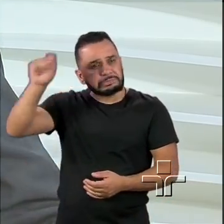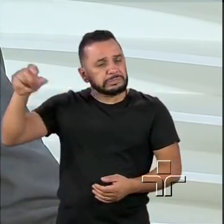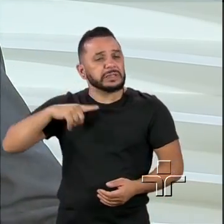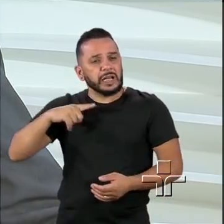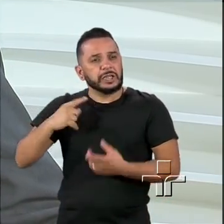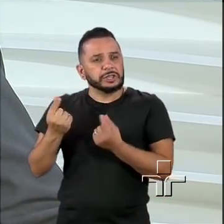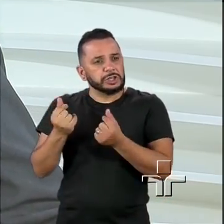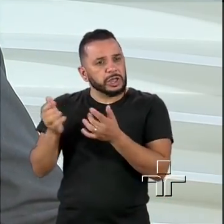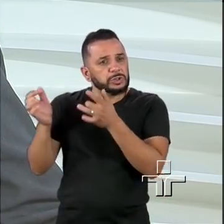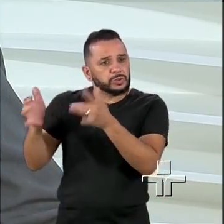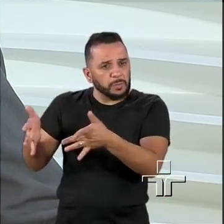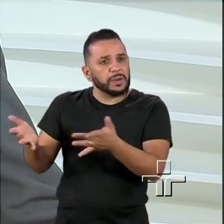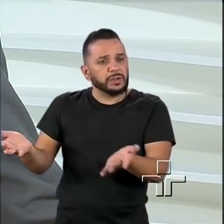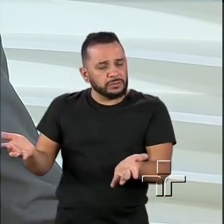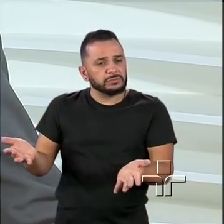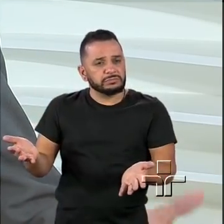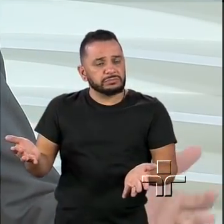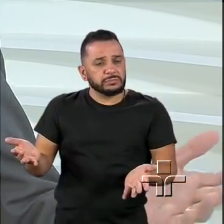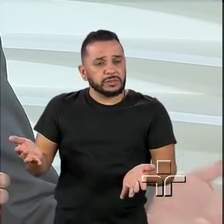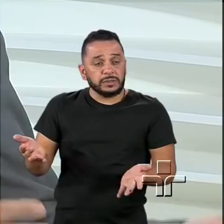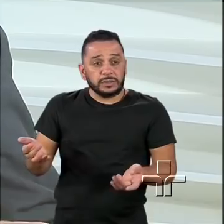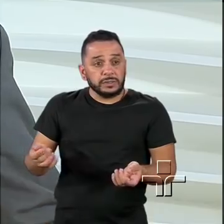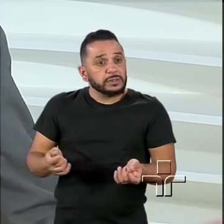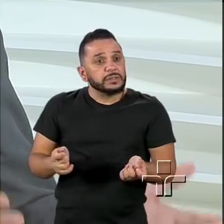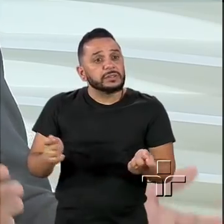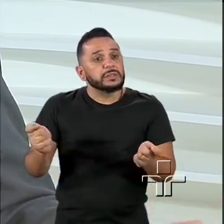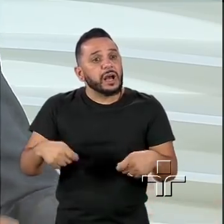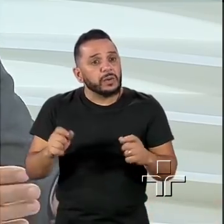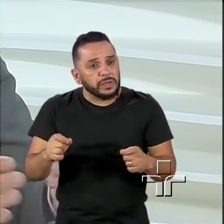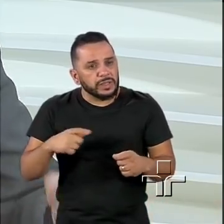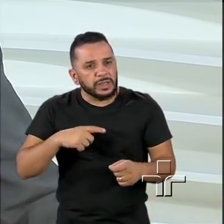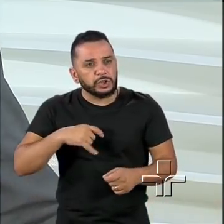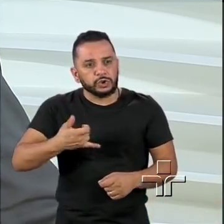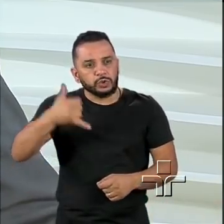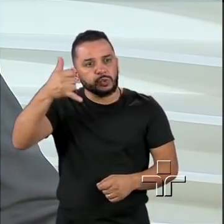sobrando globalmente, para poder reduzir os